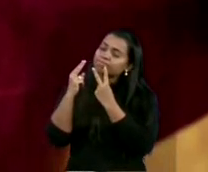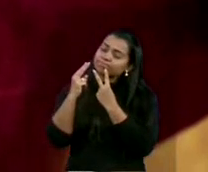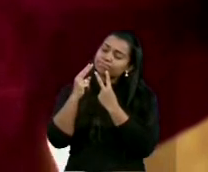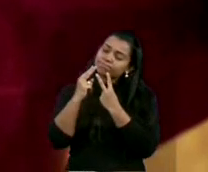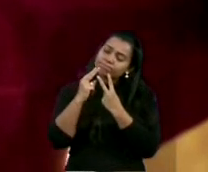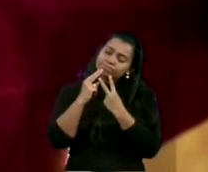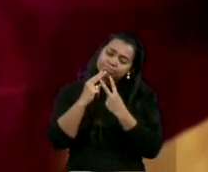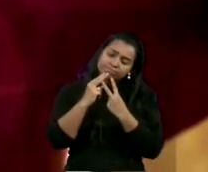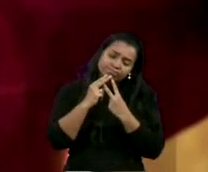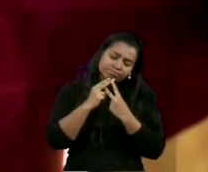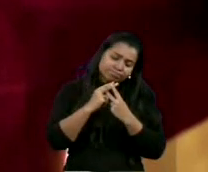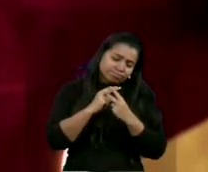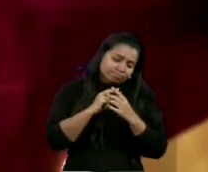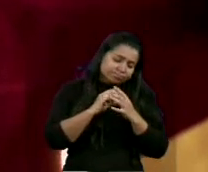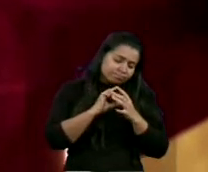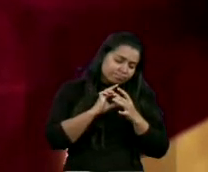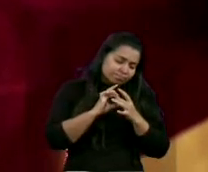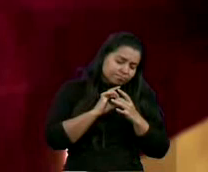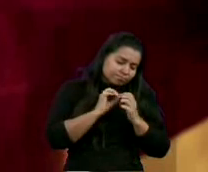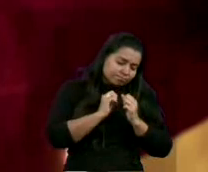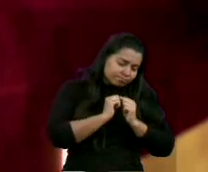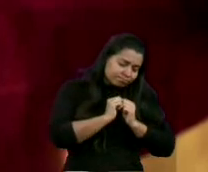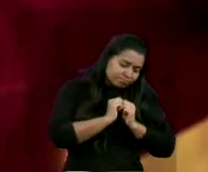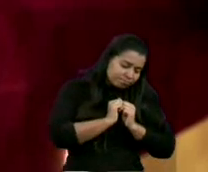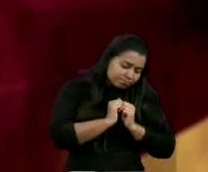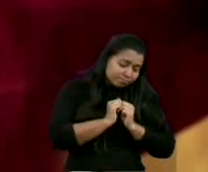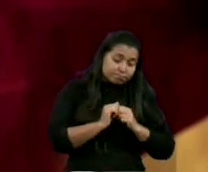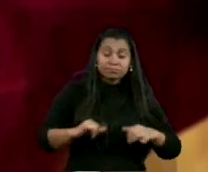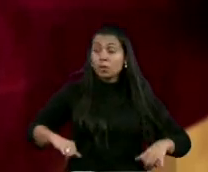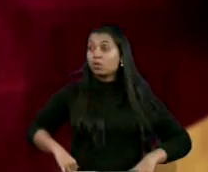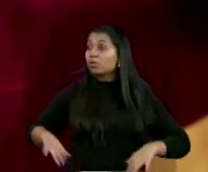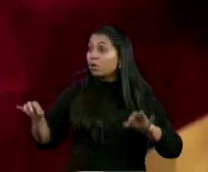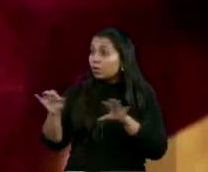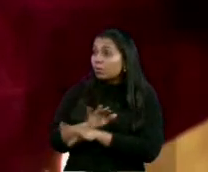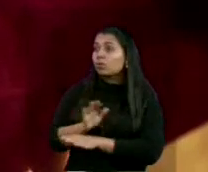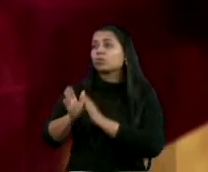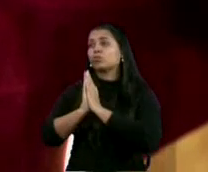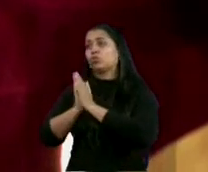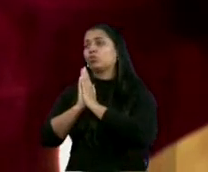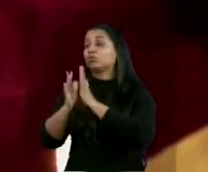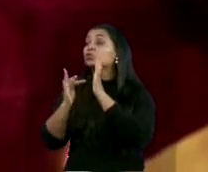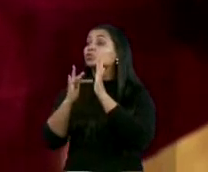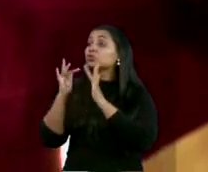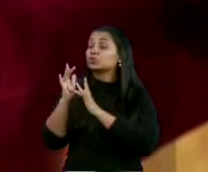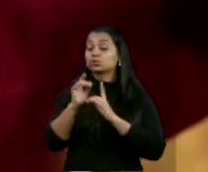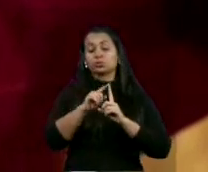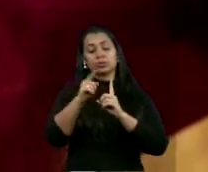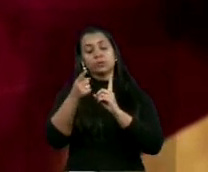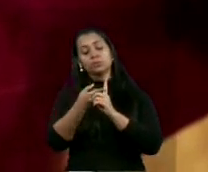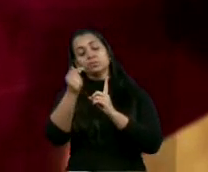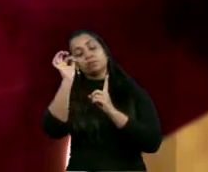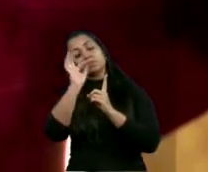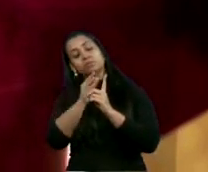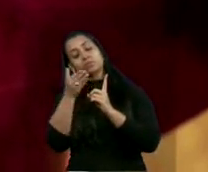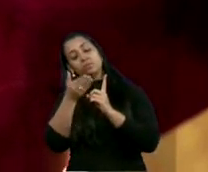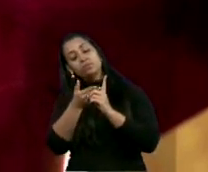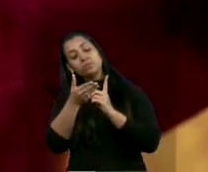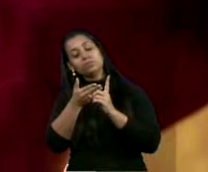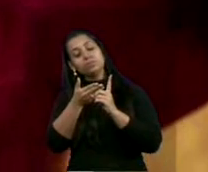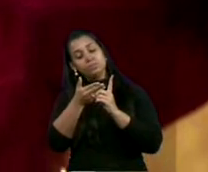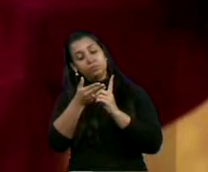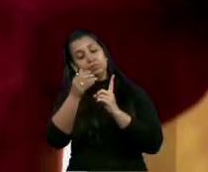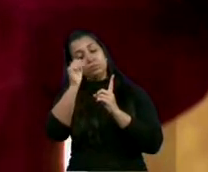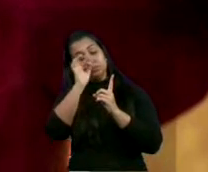nossa, esses vossos olhos misericordiosos a nós volvei. e depois deste desterro, mostrai-nos,